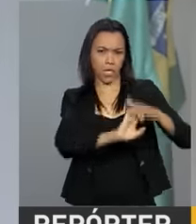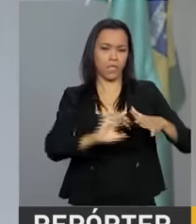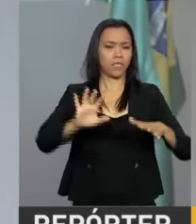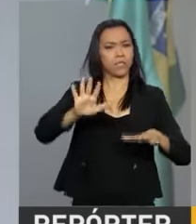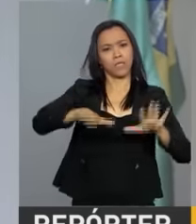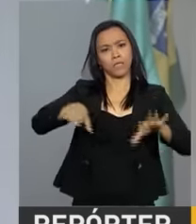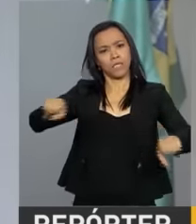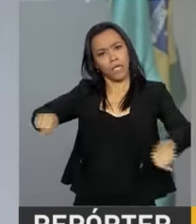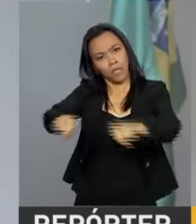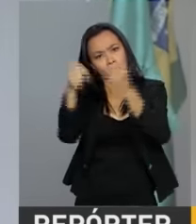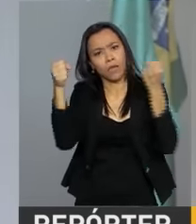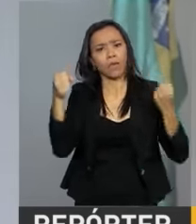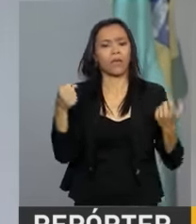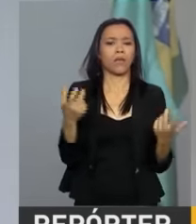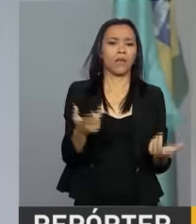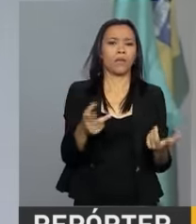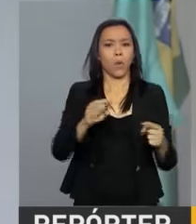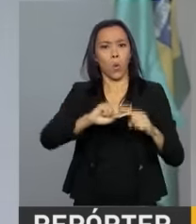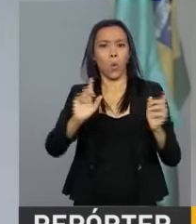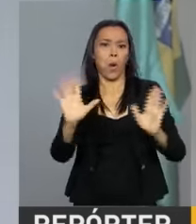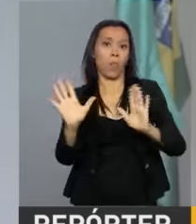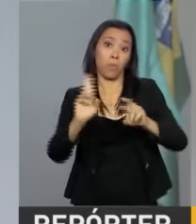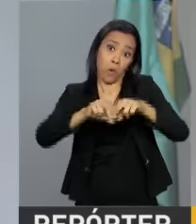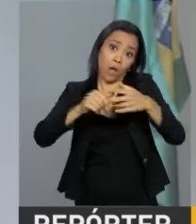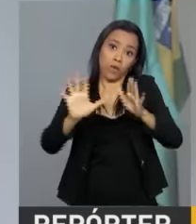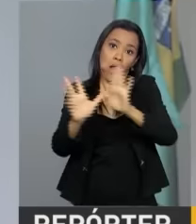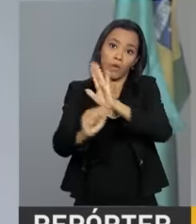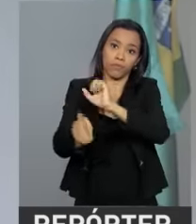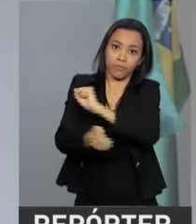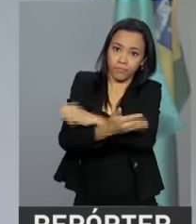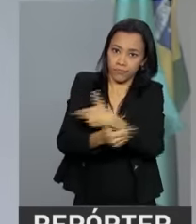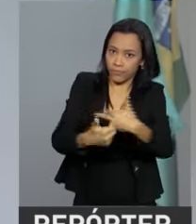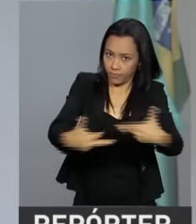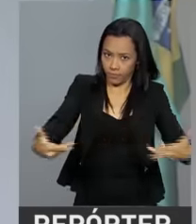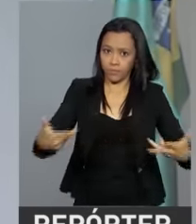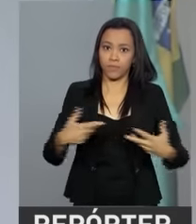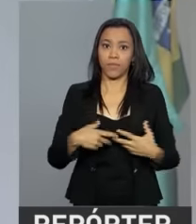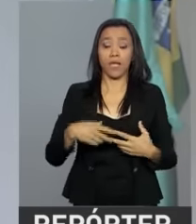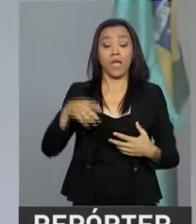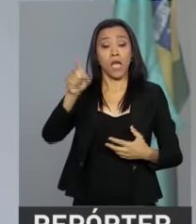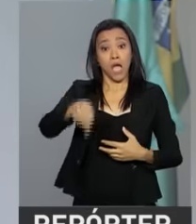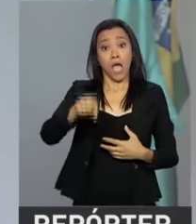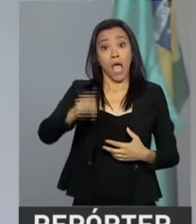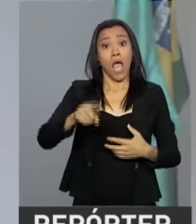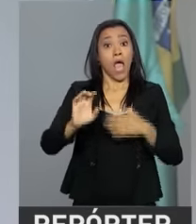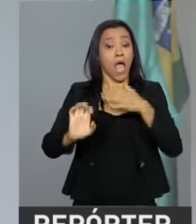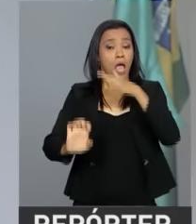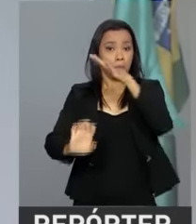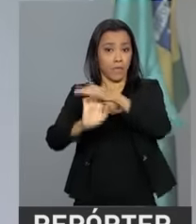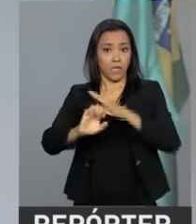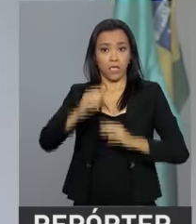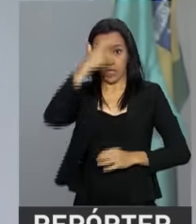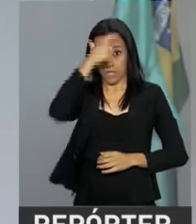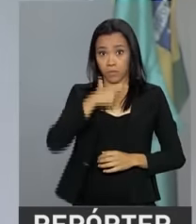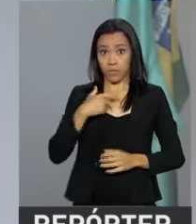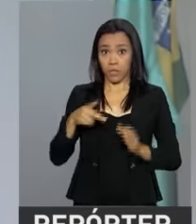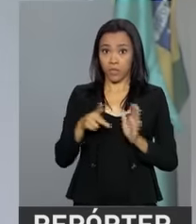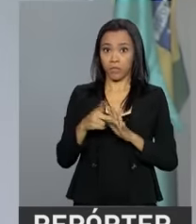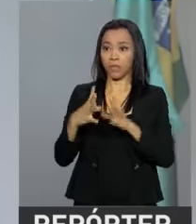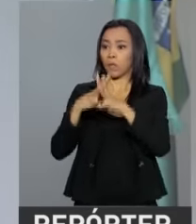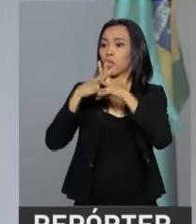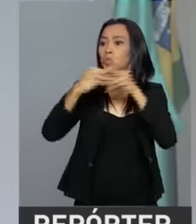falência é uma falência fraudulenta, o patrimônio dos donos, o patrimônio da empresa, ele